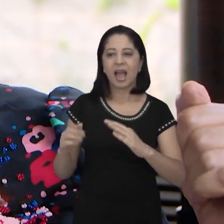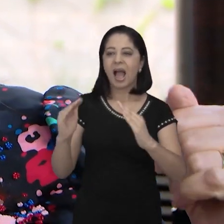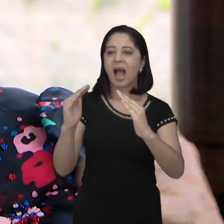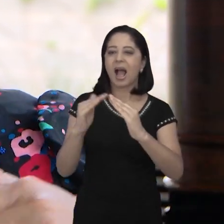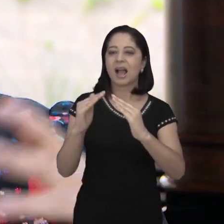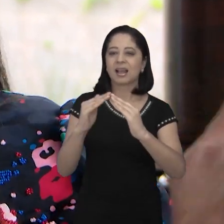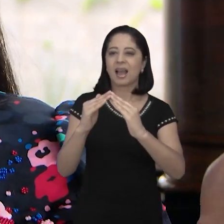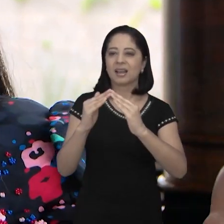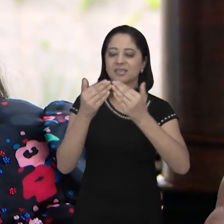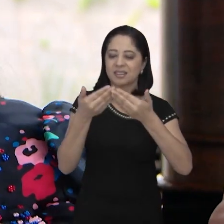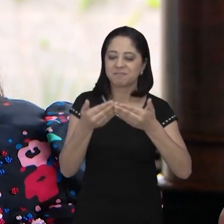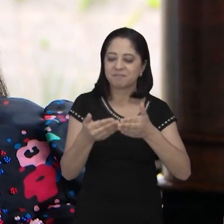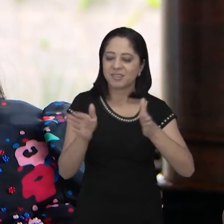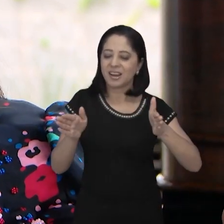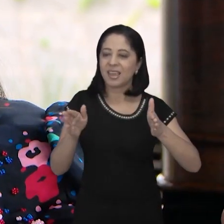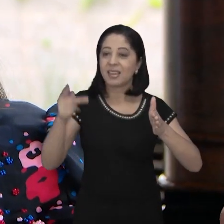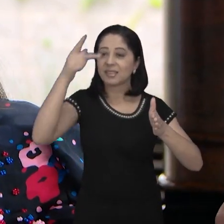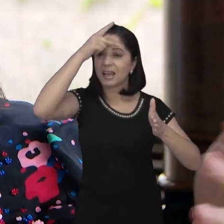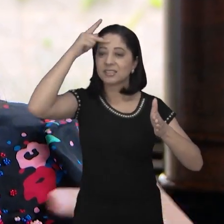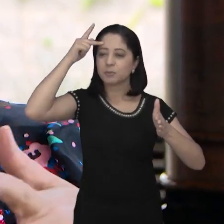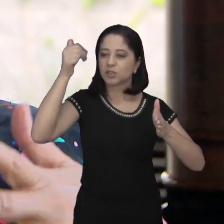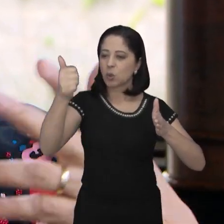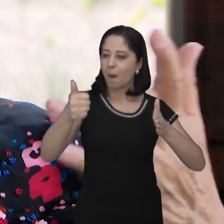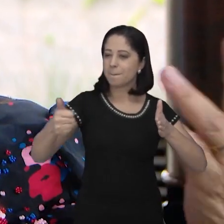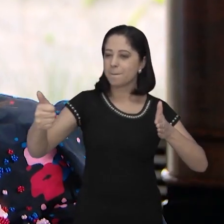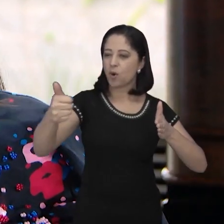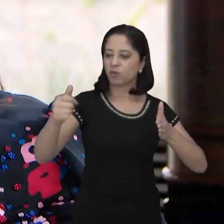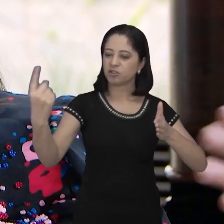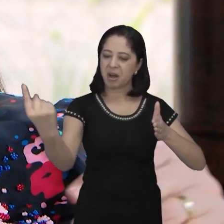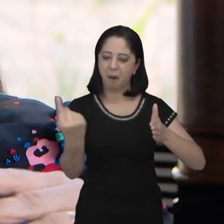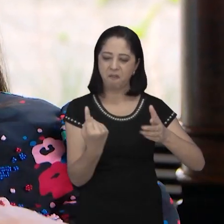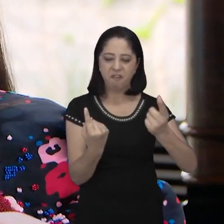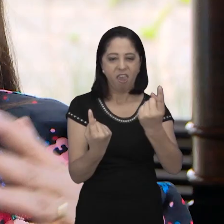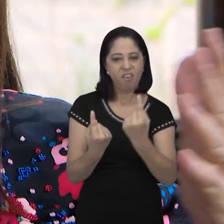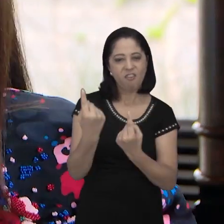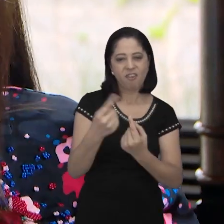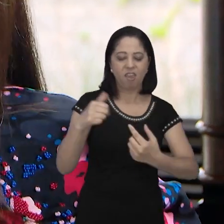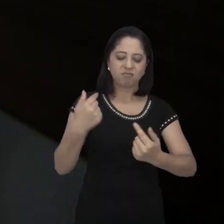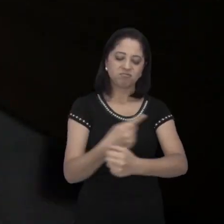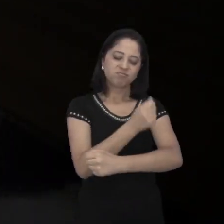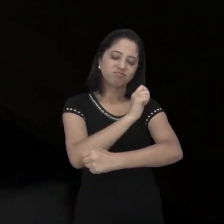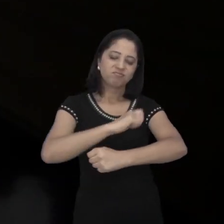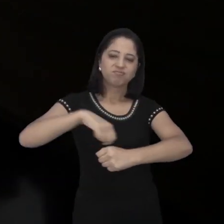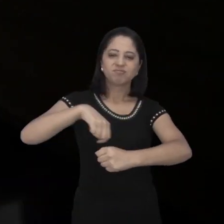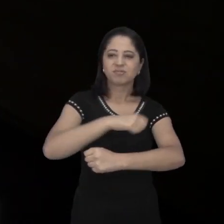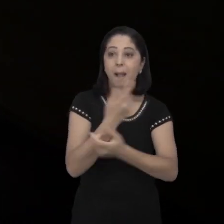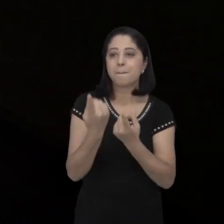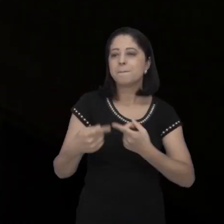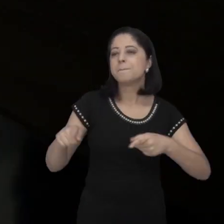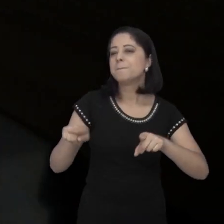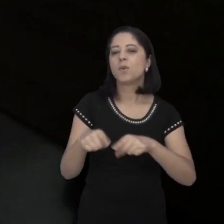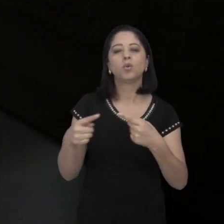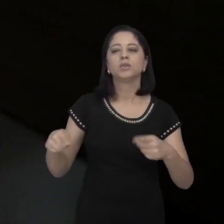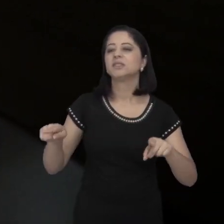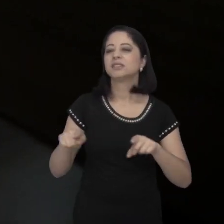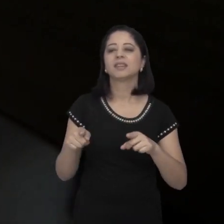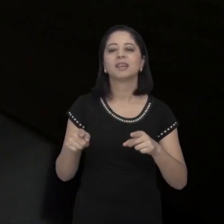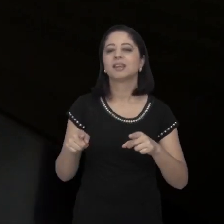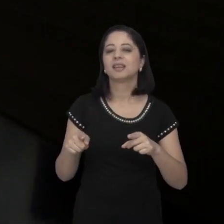dizer, abrir a casa, né, e mostrar essa arquitetura, essas obras, a música é